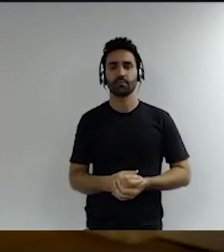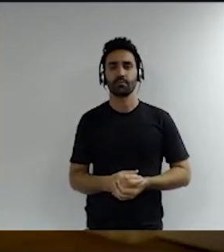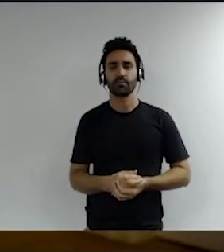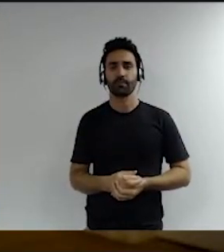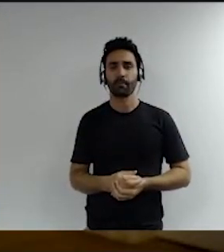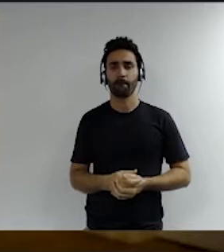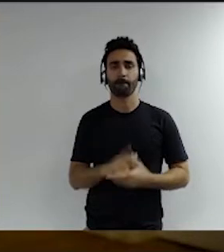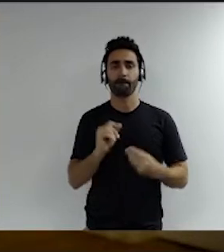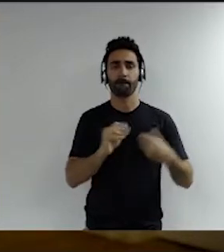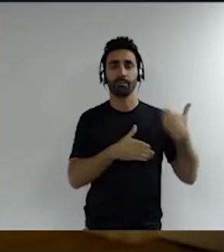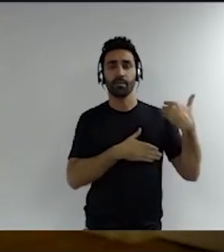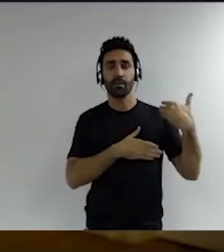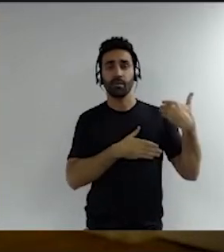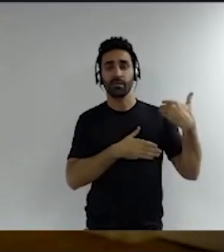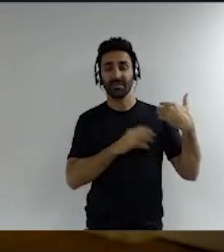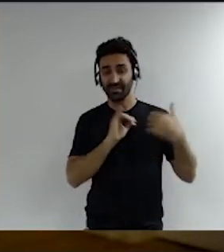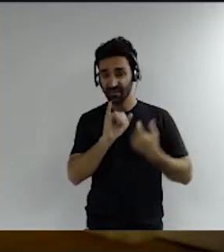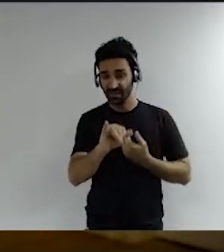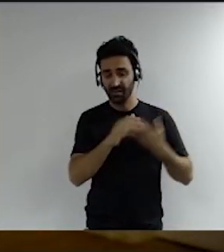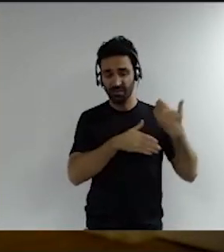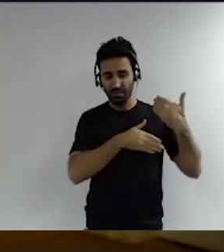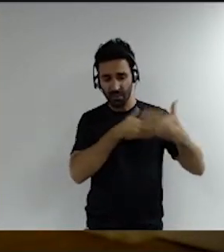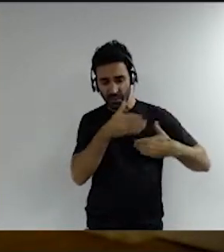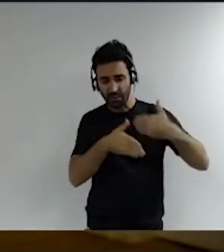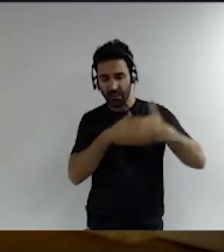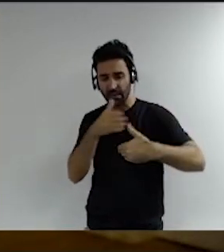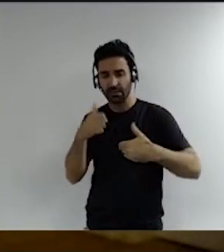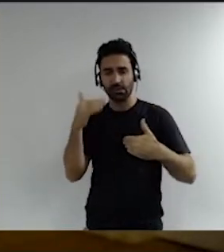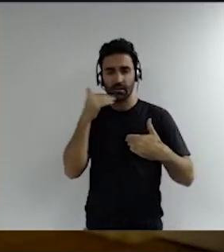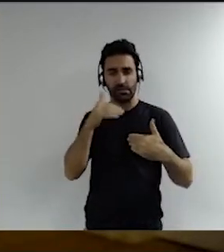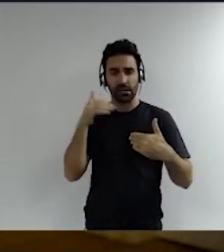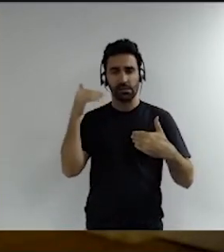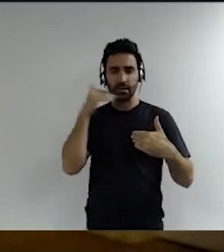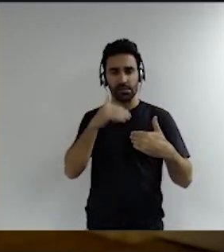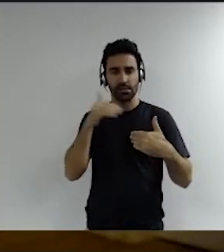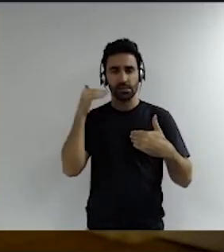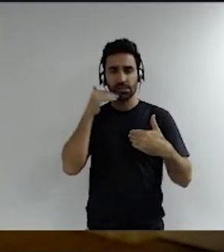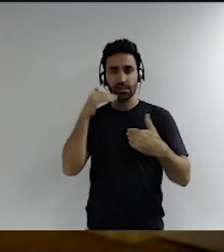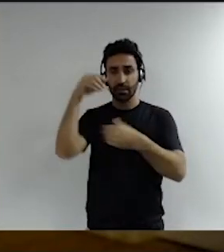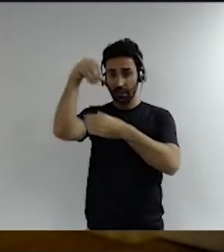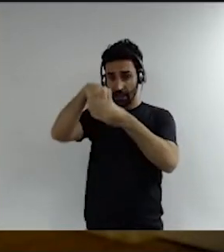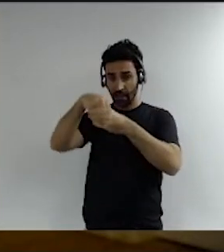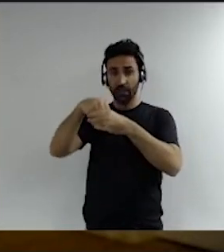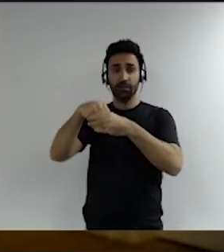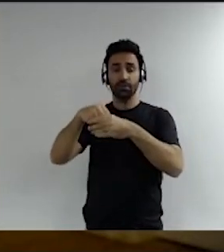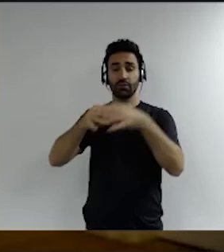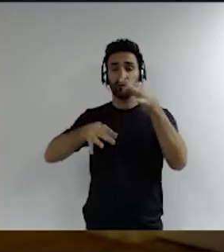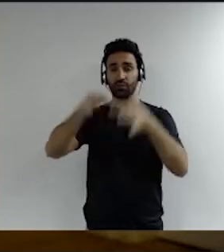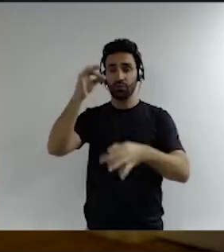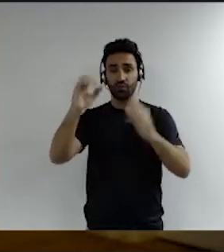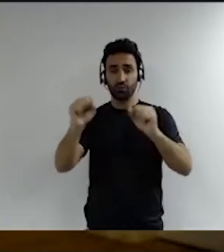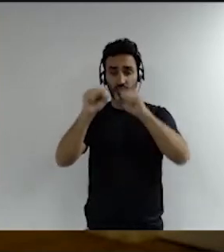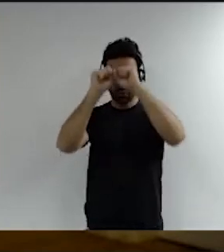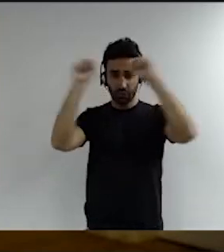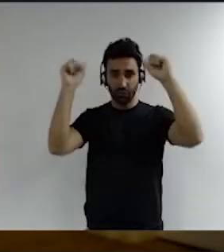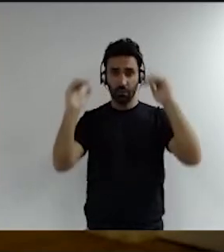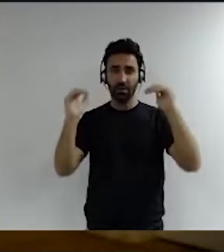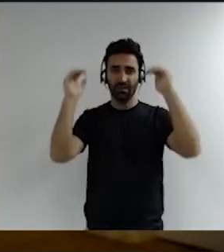Um processo mal conduzido numa corte superior pode ser um